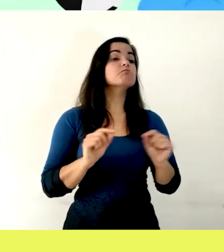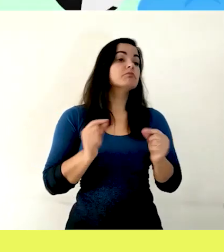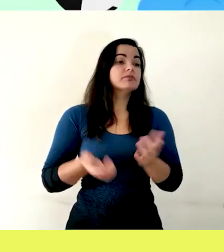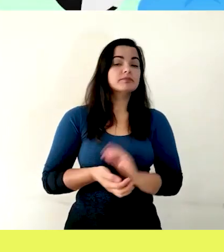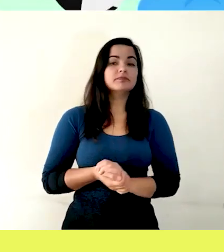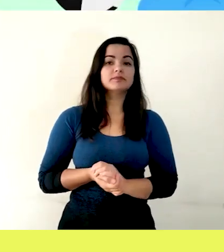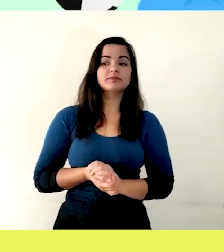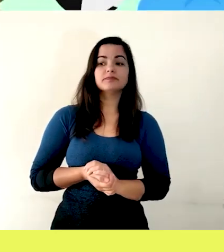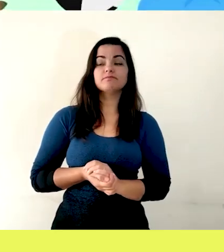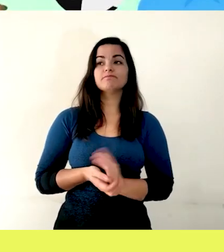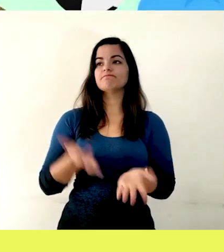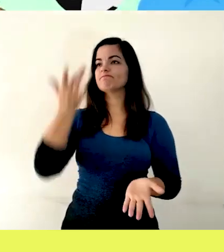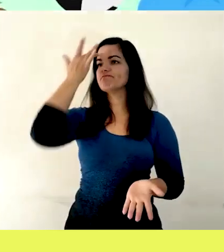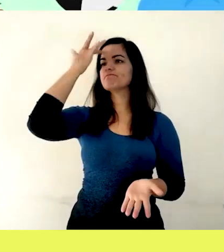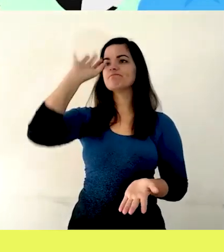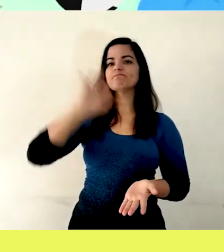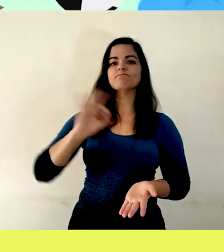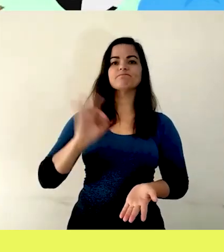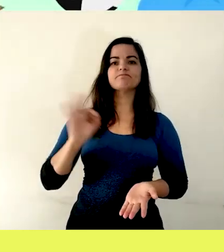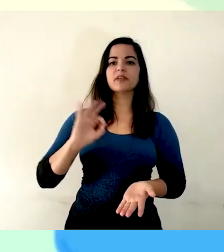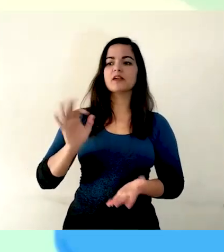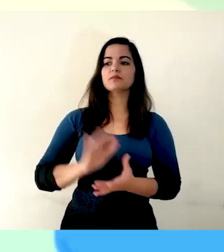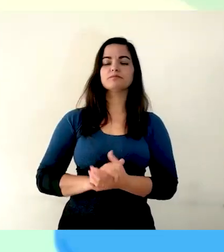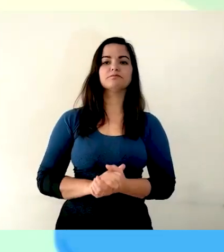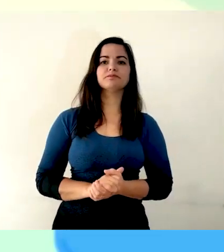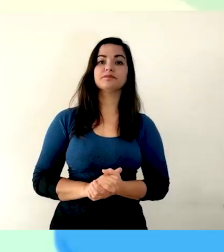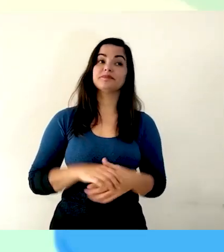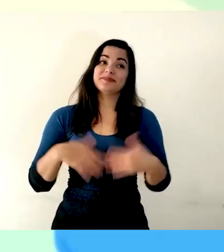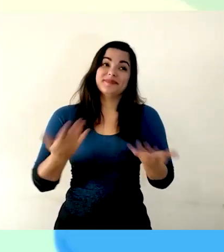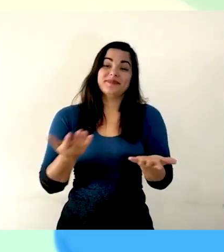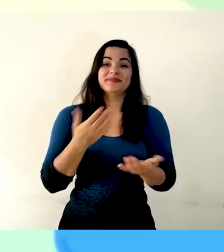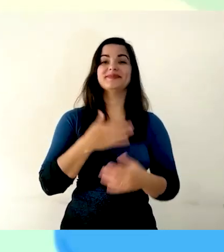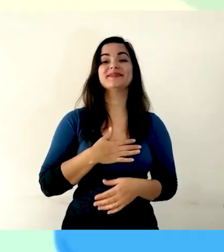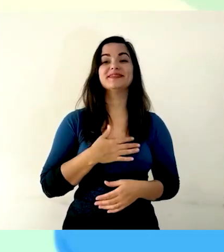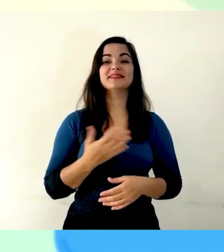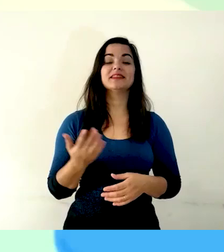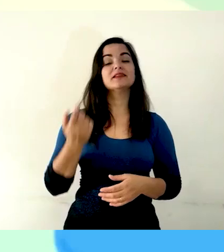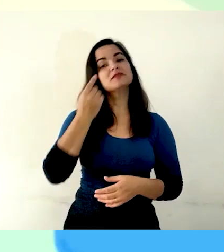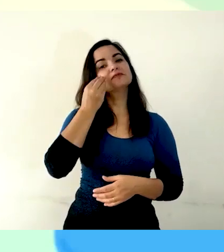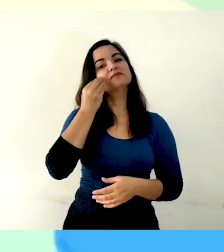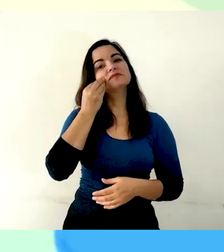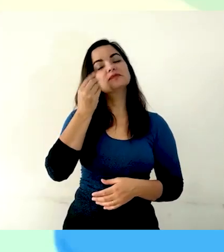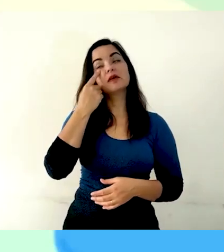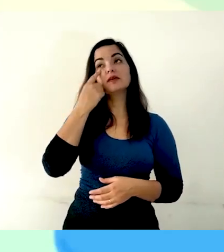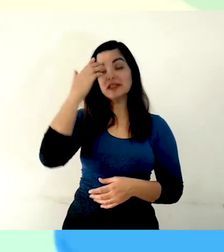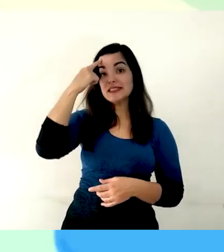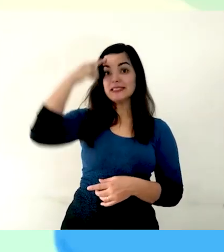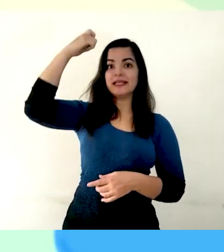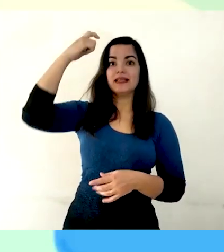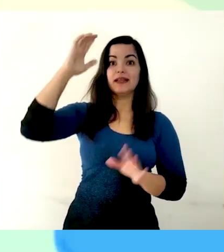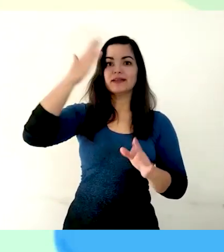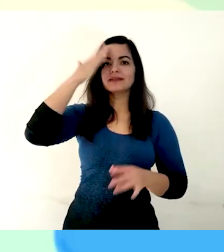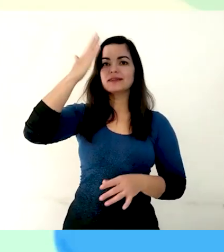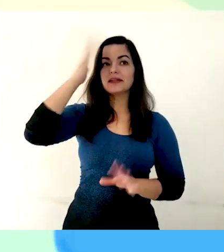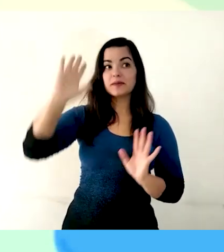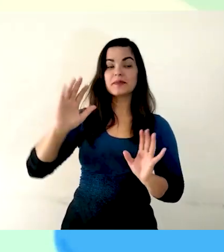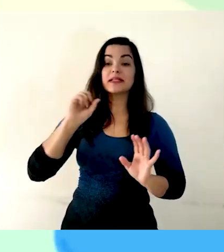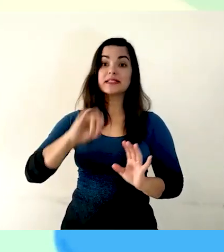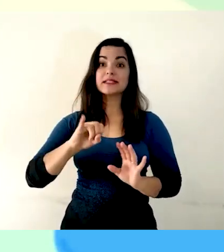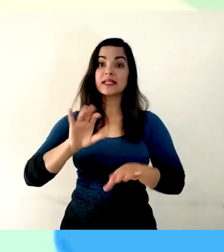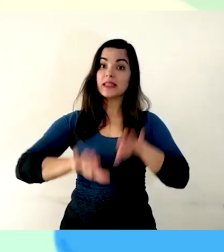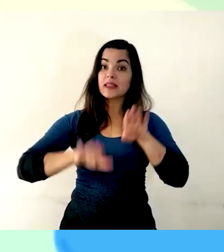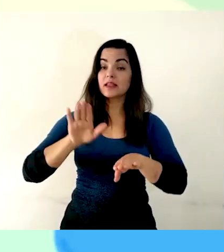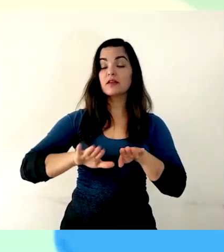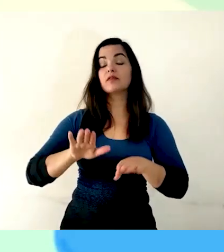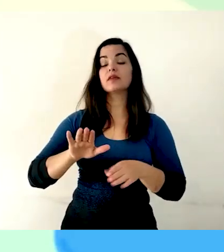Então... A gente não faz ideia. Bom, vamos ver... Já sei! Talvez se a